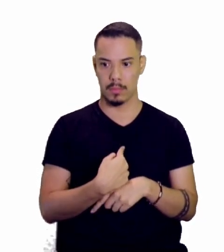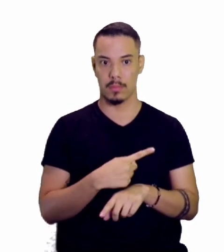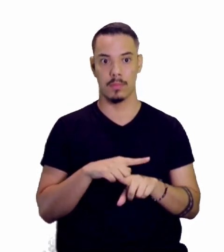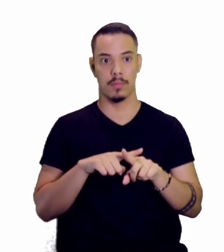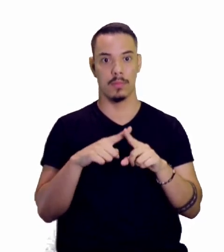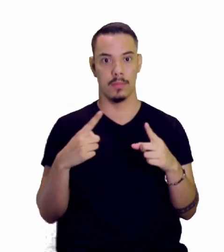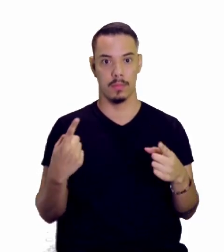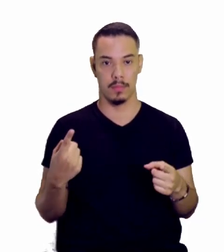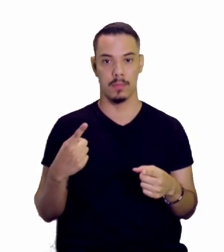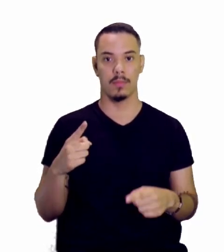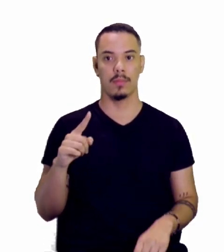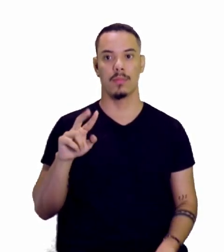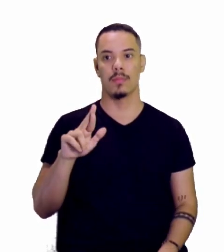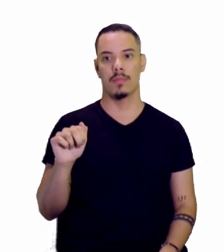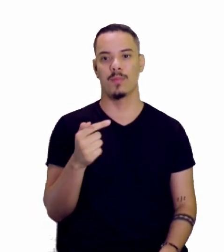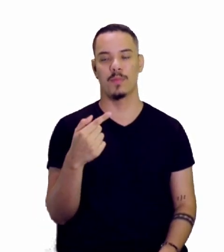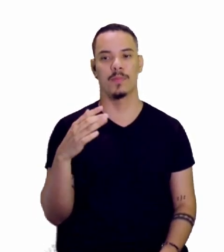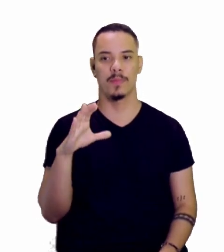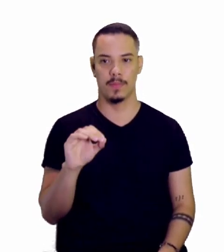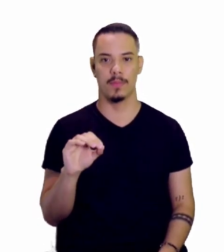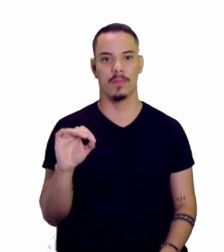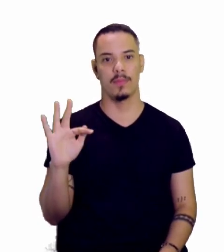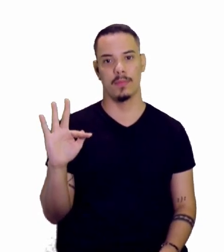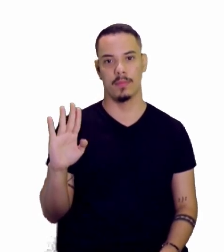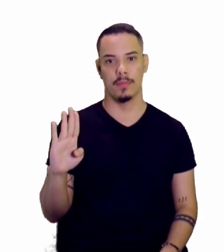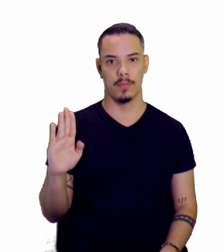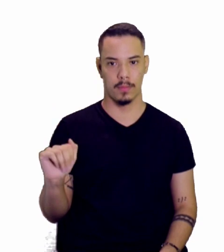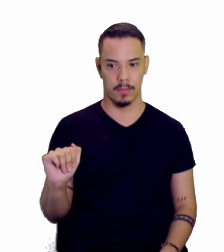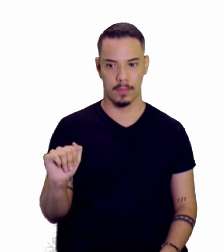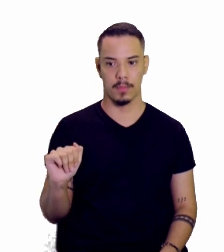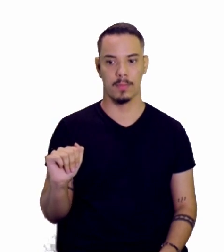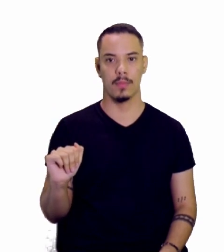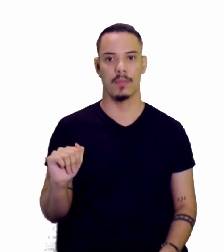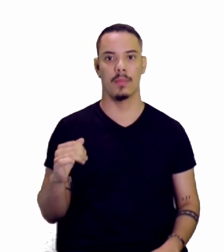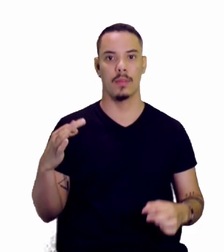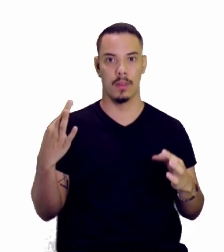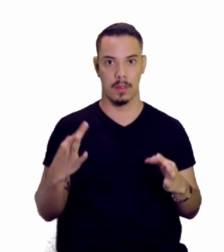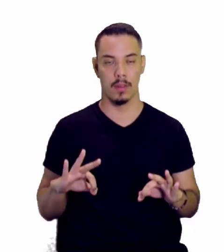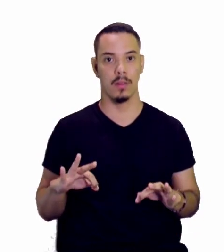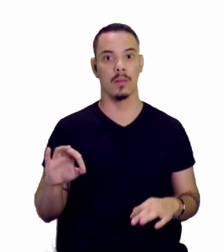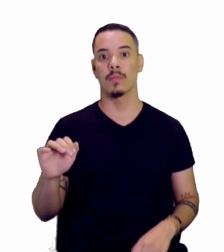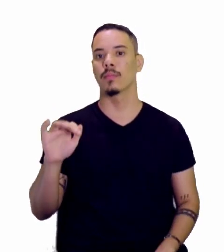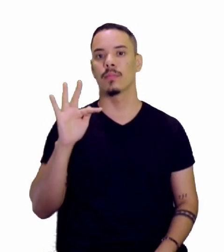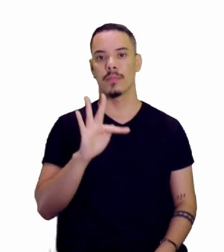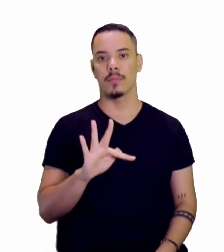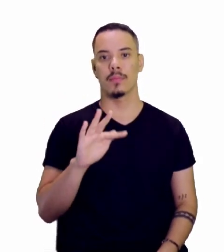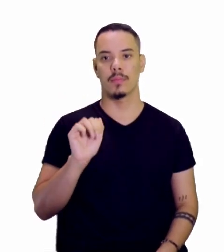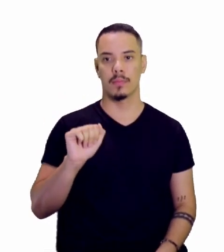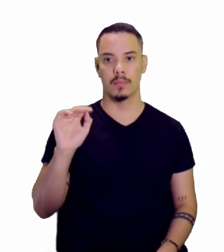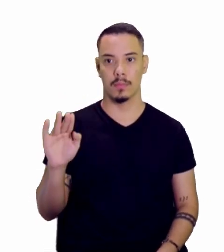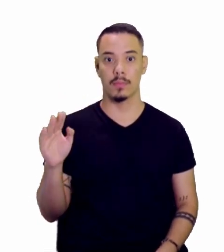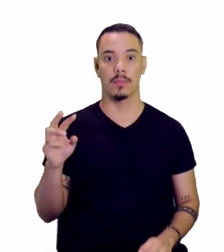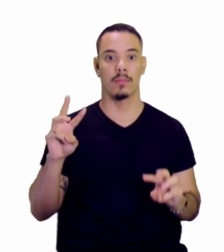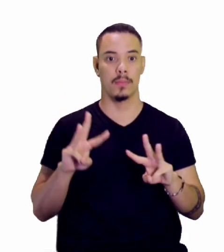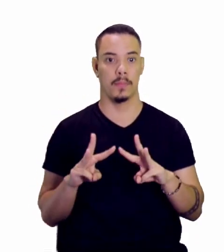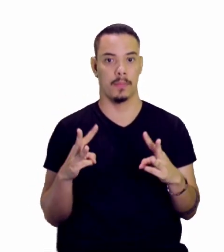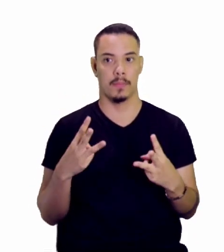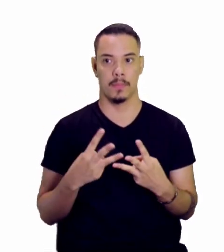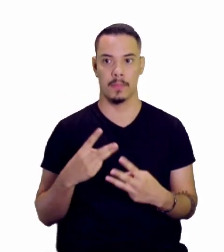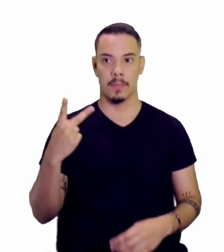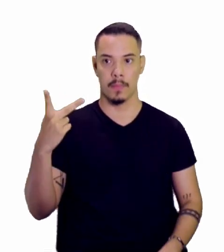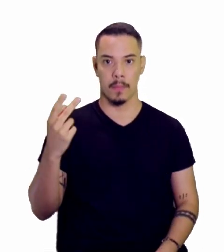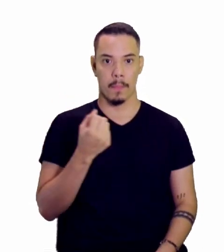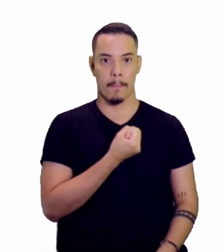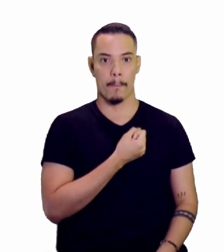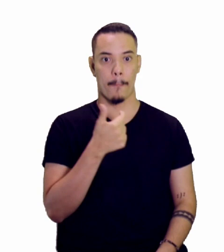A reação de B sobre A, que é o FBA, certo? E a gente viu no gráfico que quando a massa desse corpo aqui, ó, vale